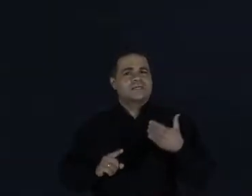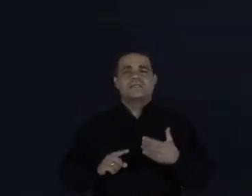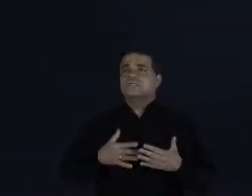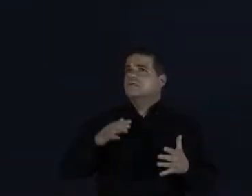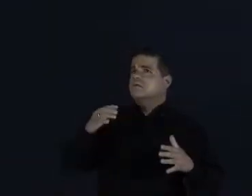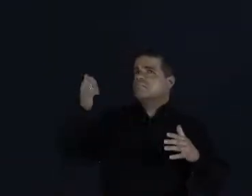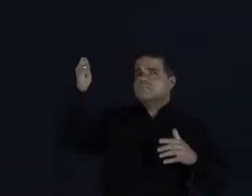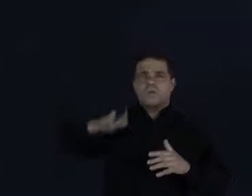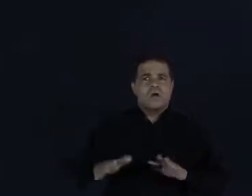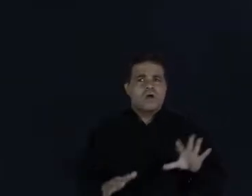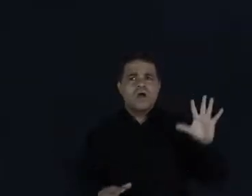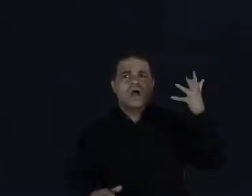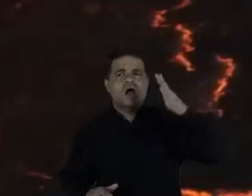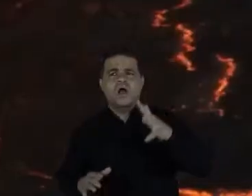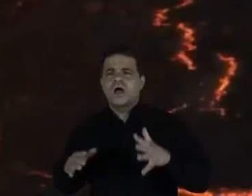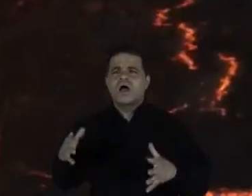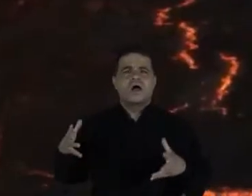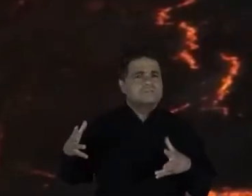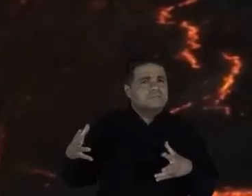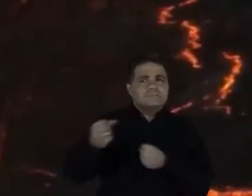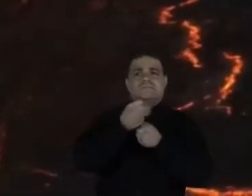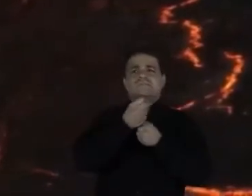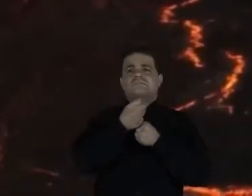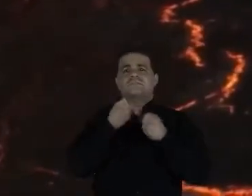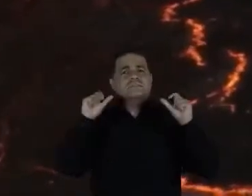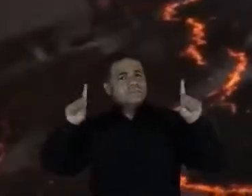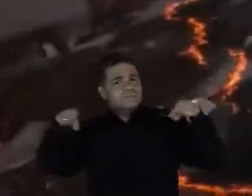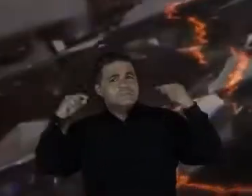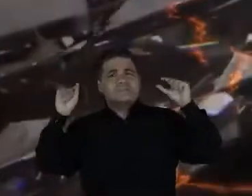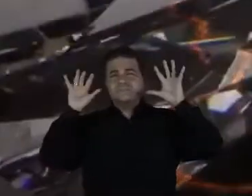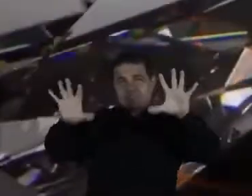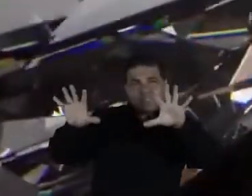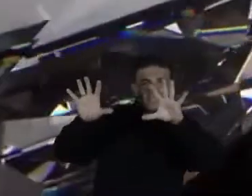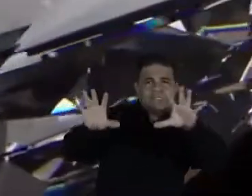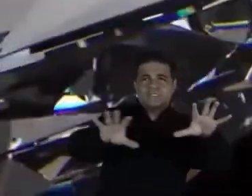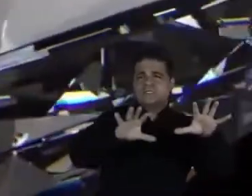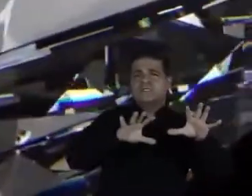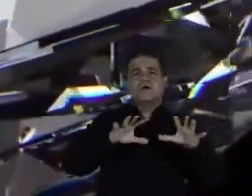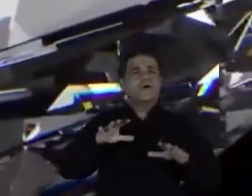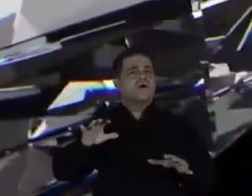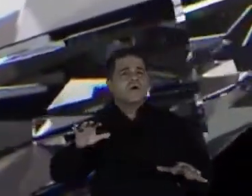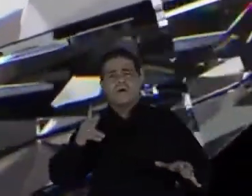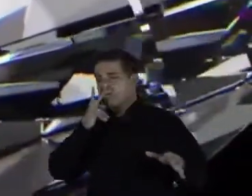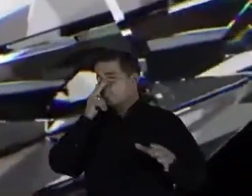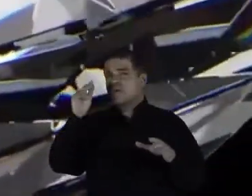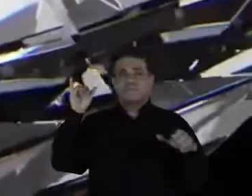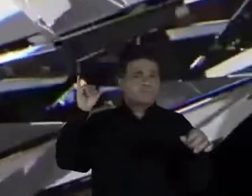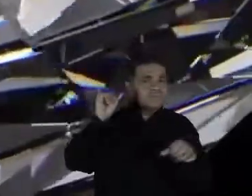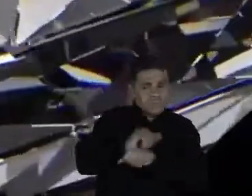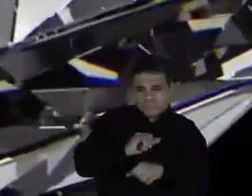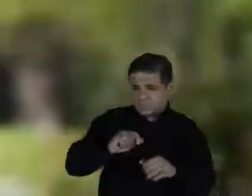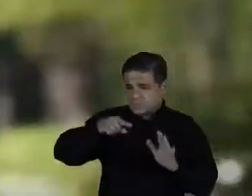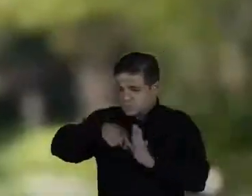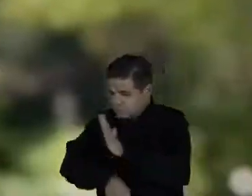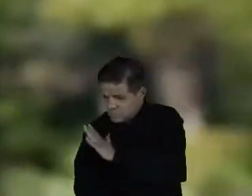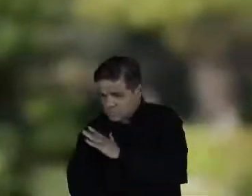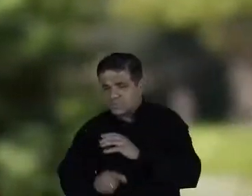As crises conseguem catalisar. A pressão esmagadora consegue forjar uma força profunda.